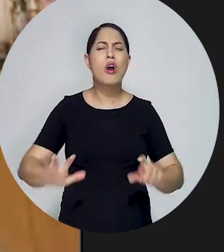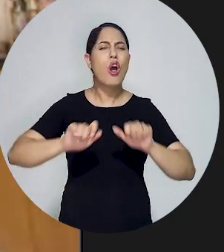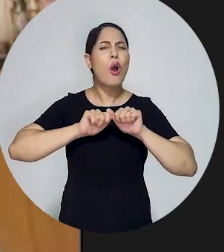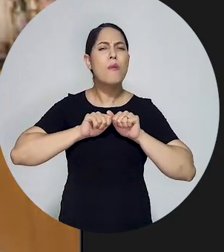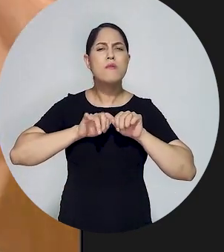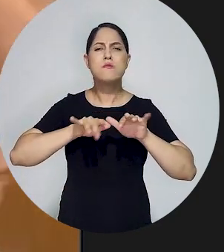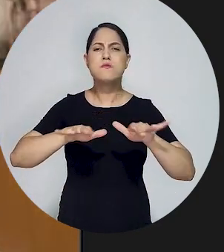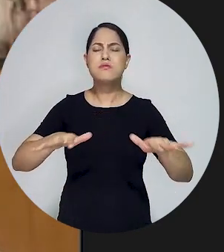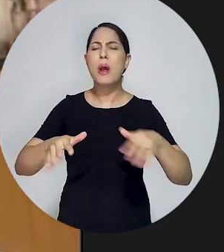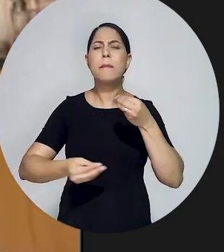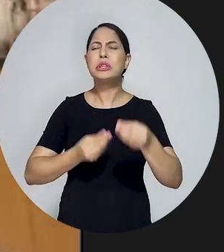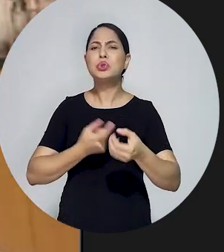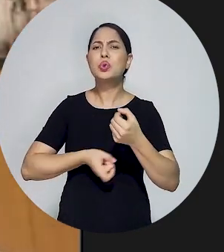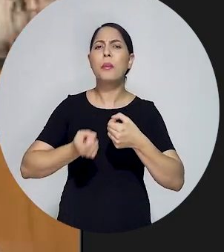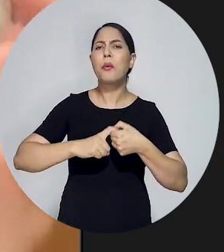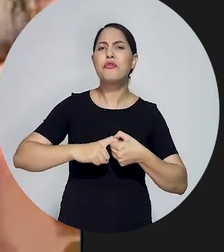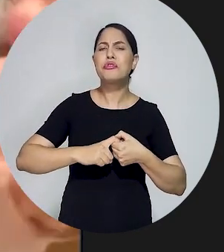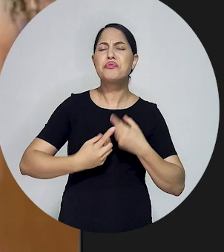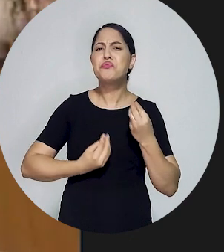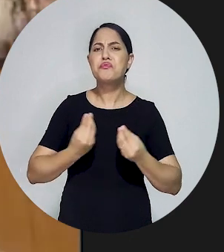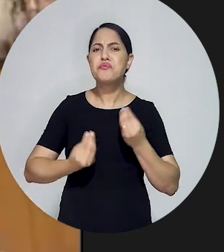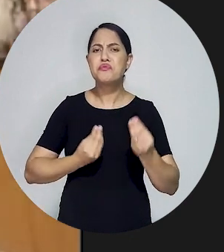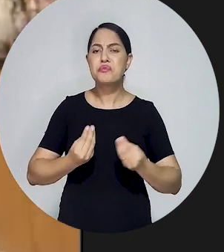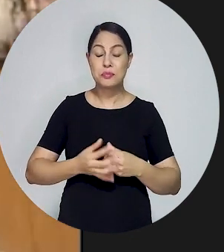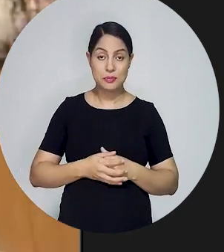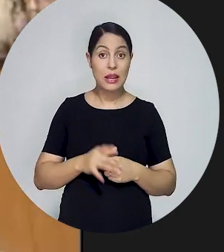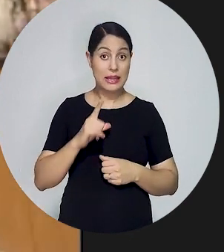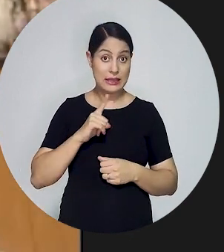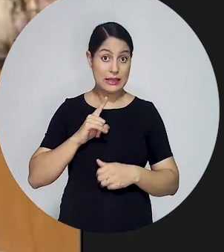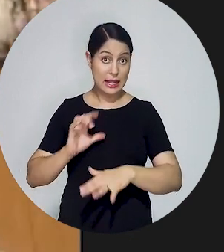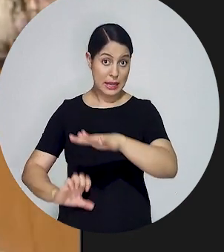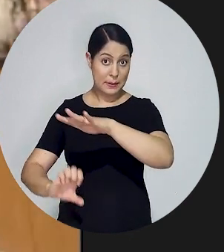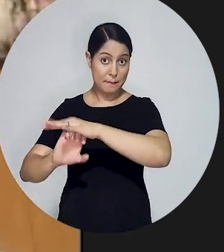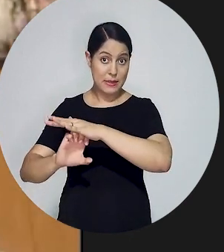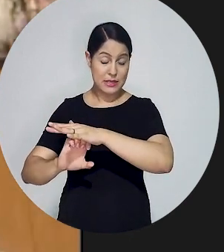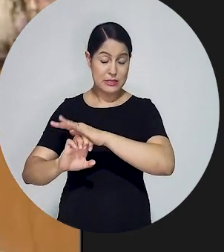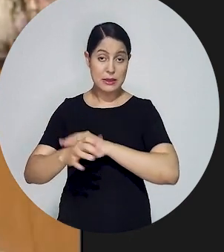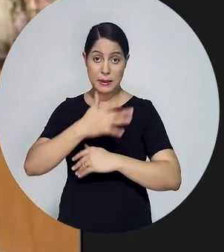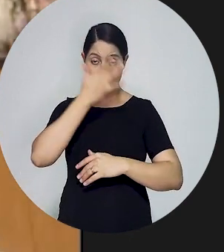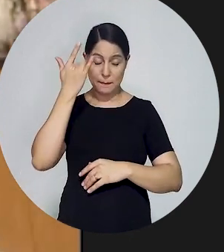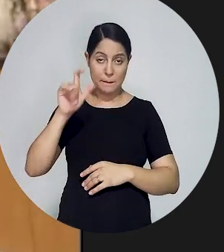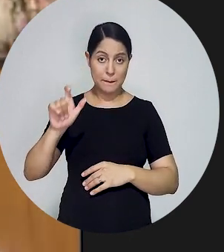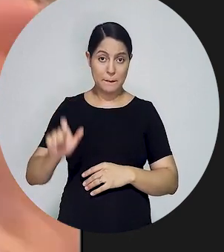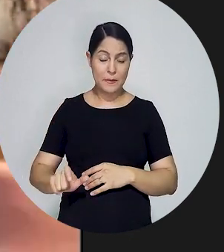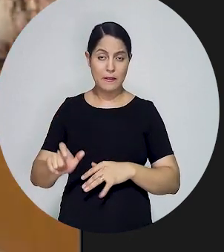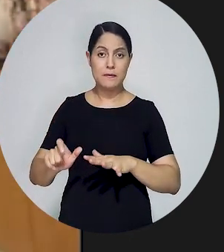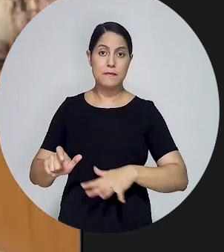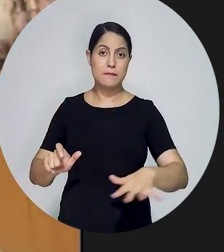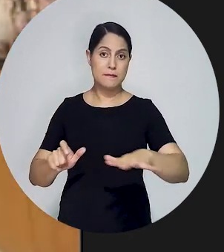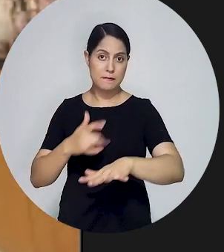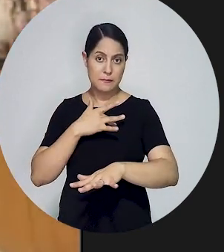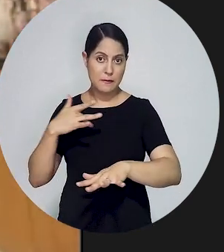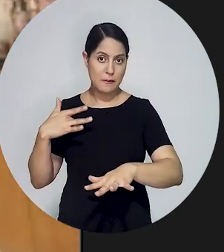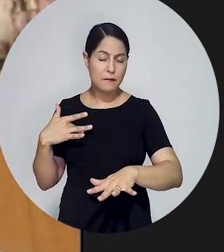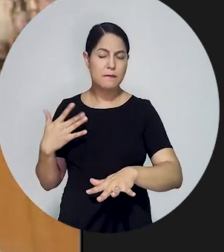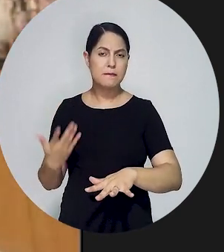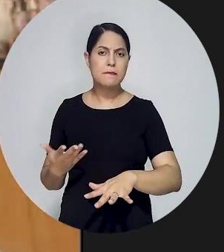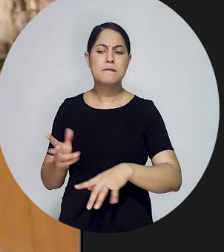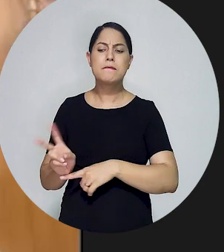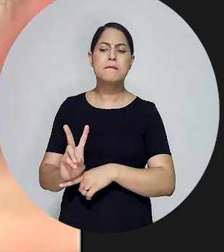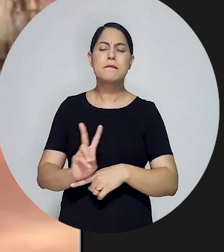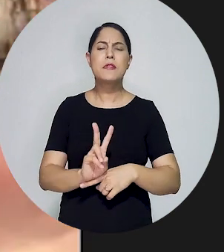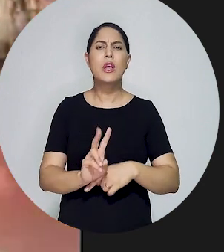funciona? Existem algumas empresas onde os segurados prestaram serviços, onde há exposição a agentes